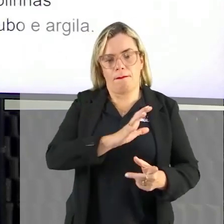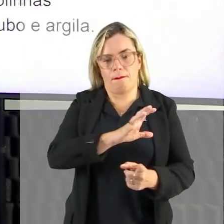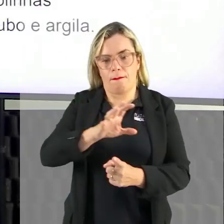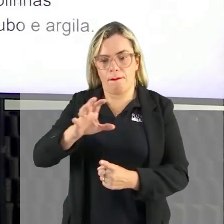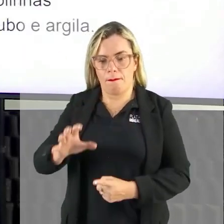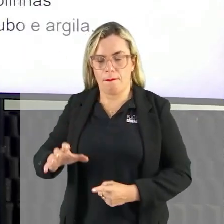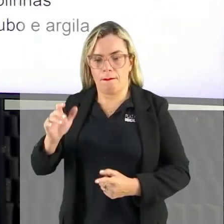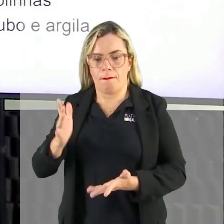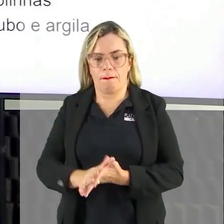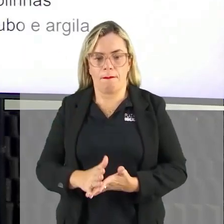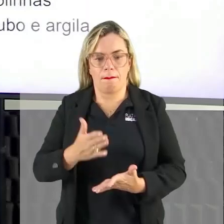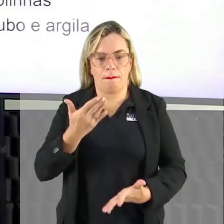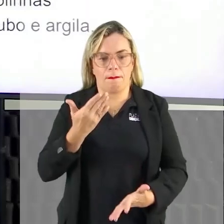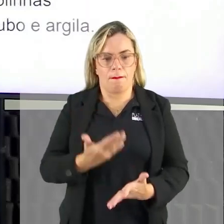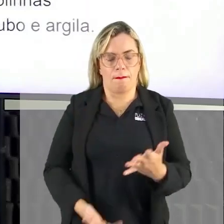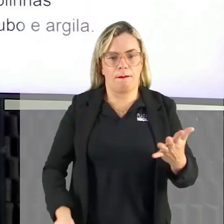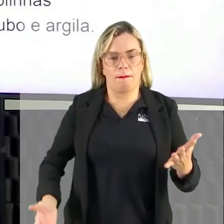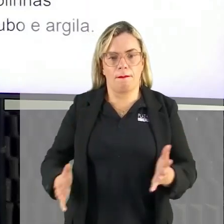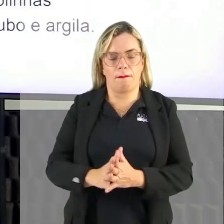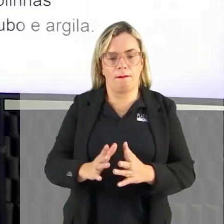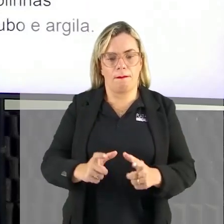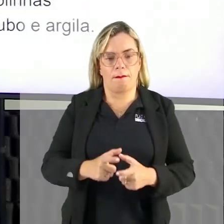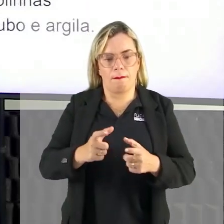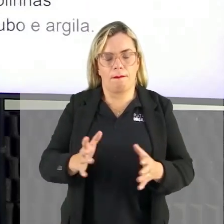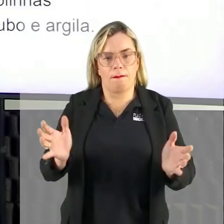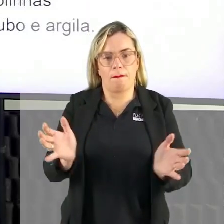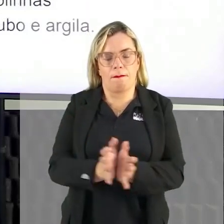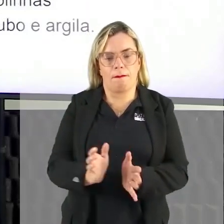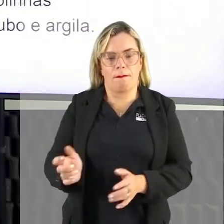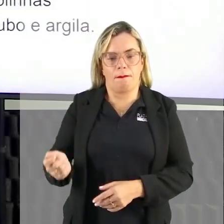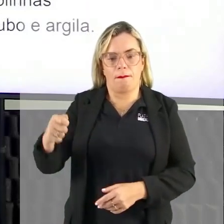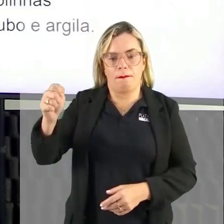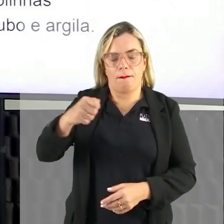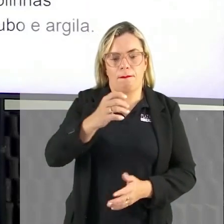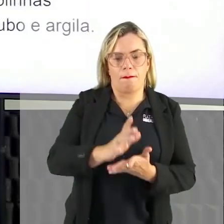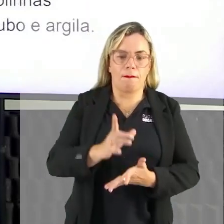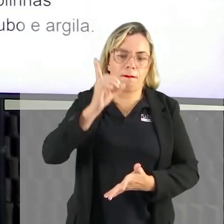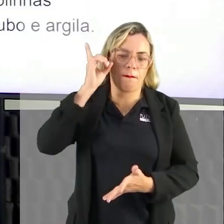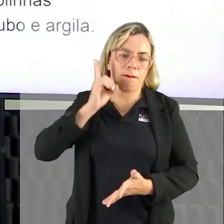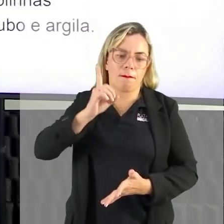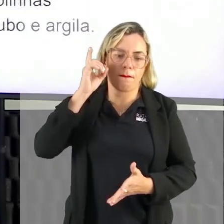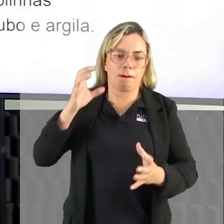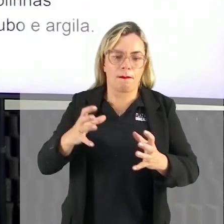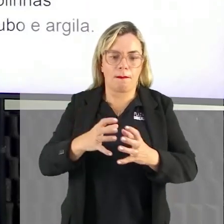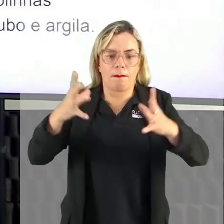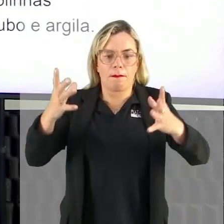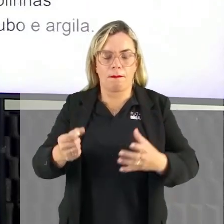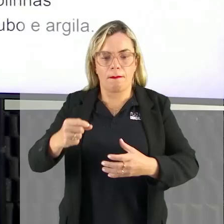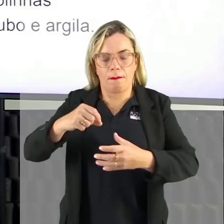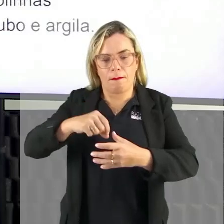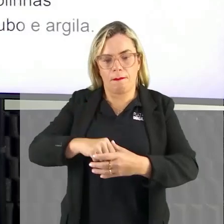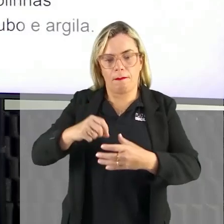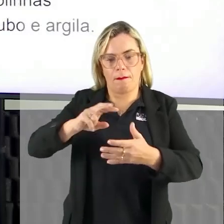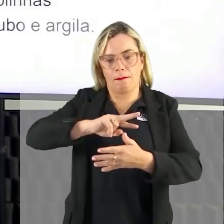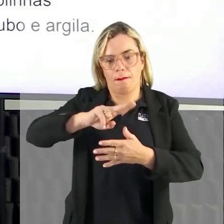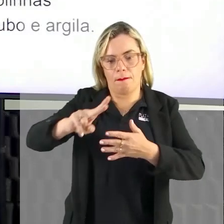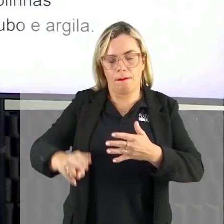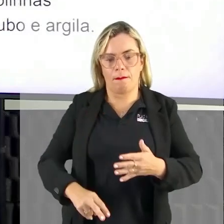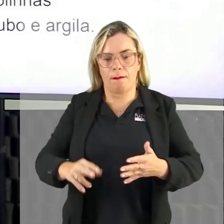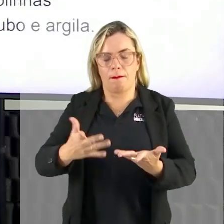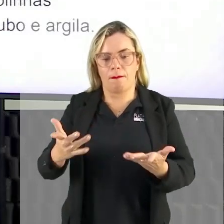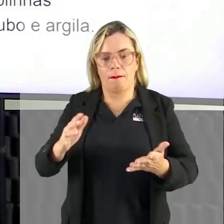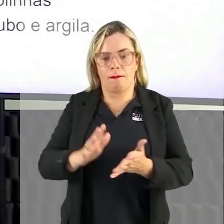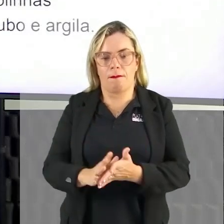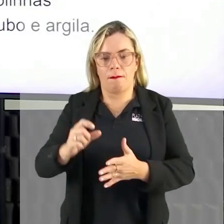suas colmeias. Nos Estados Unidos, bombas de semente de espécies vegetais nativas têm sido utilizadas